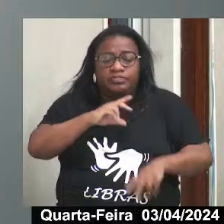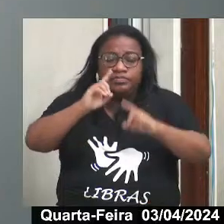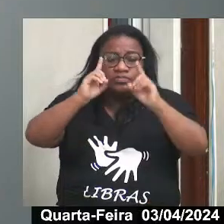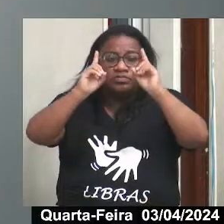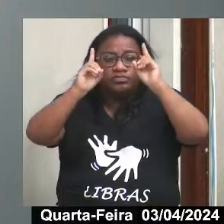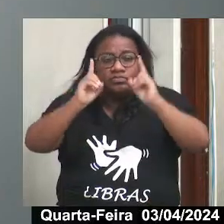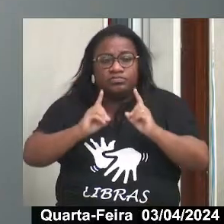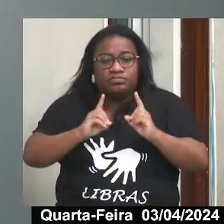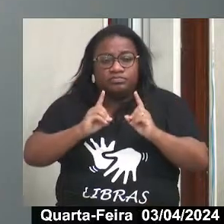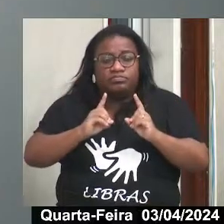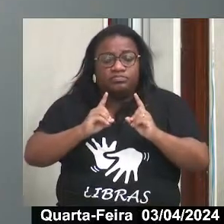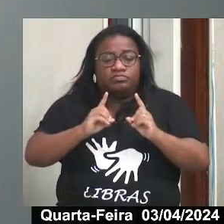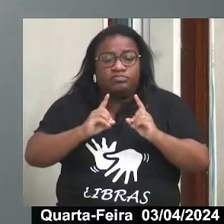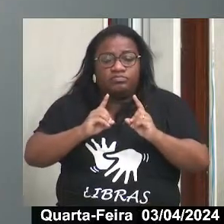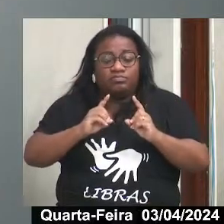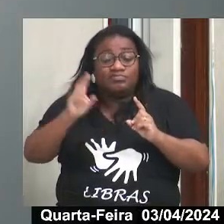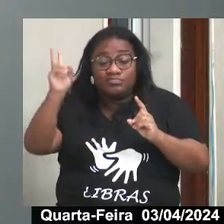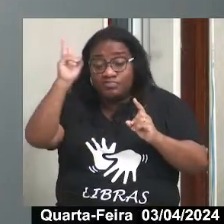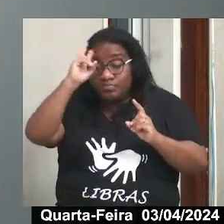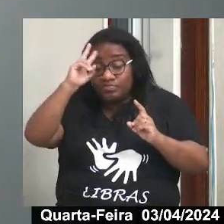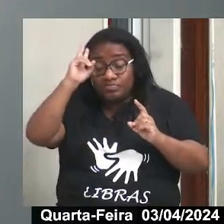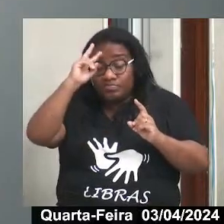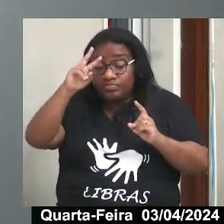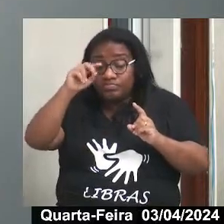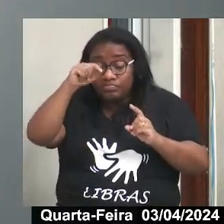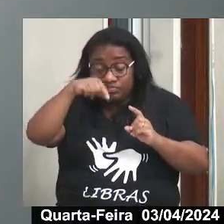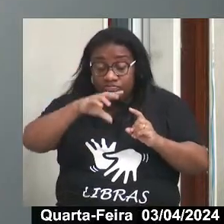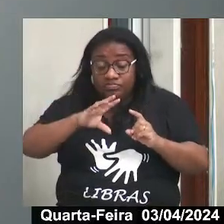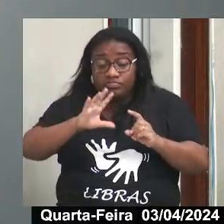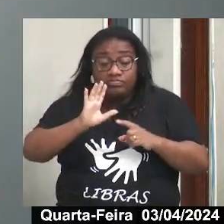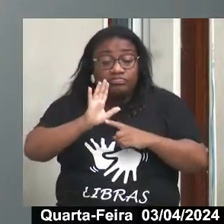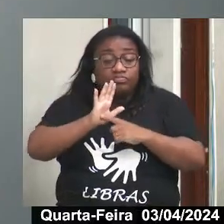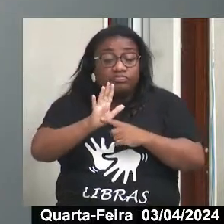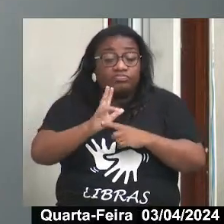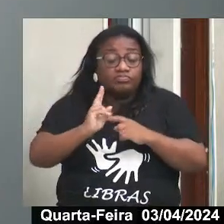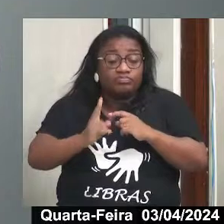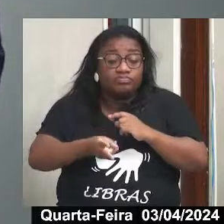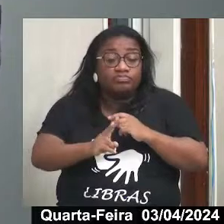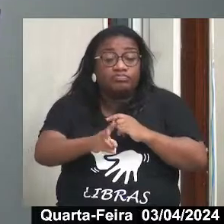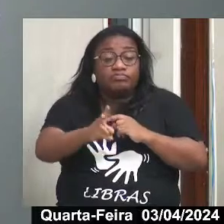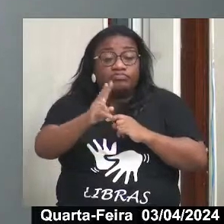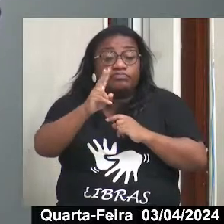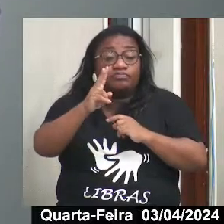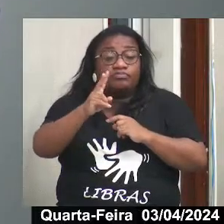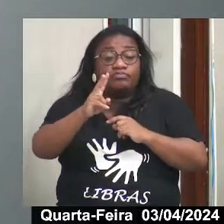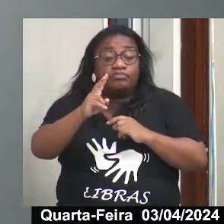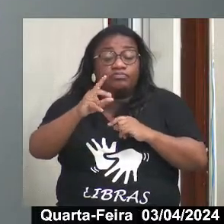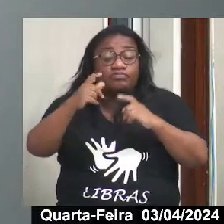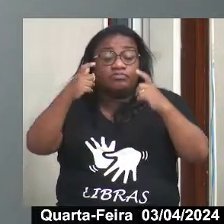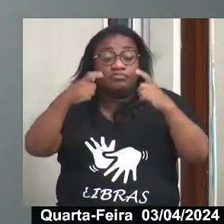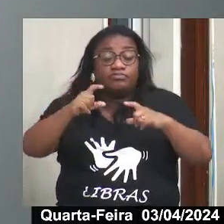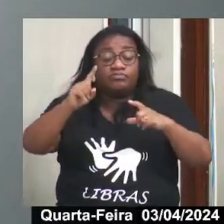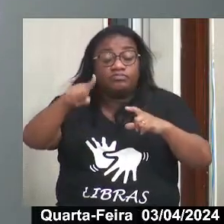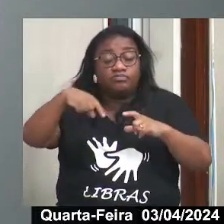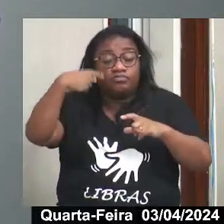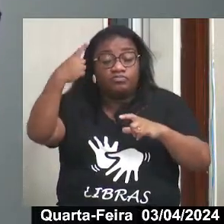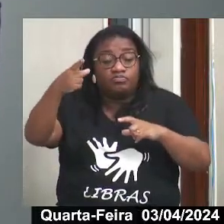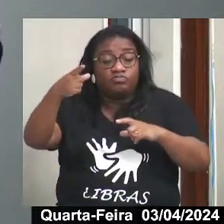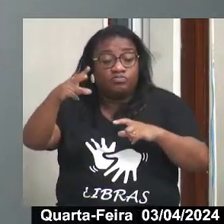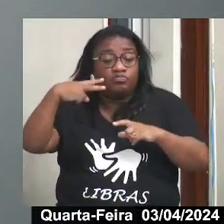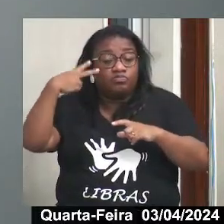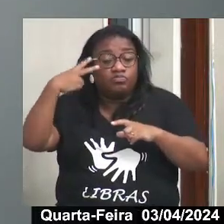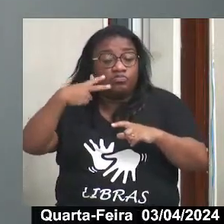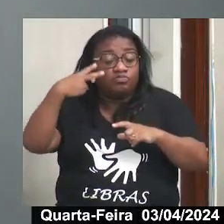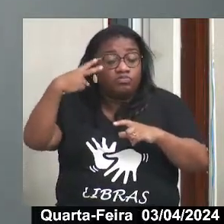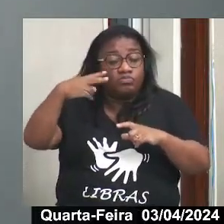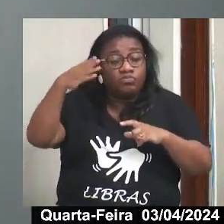Esta decisão aqui, ó, é histórica. Vereadores, tem parlamentares de outras cidades, vereador,